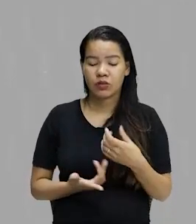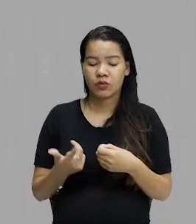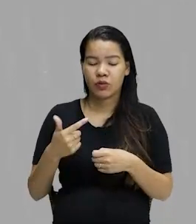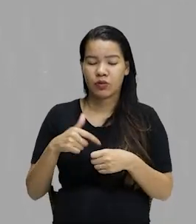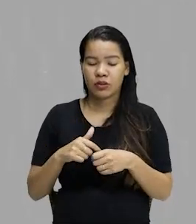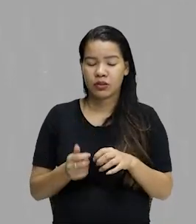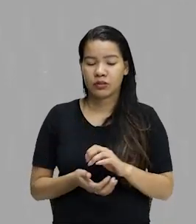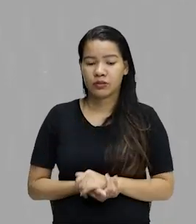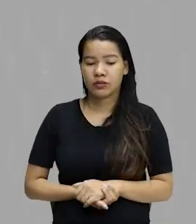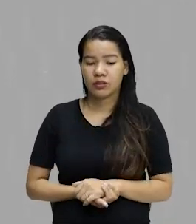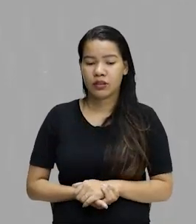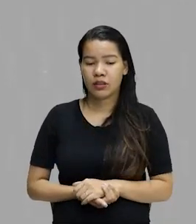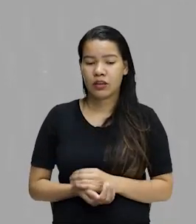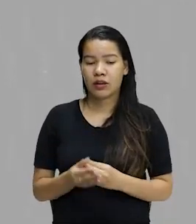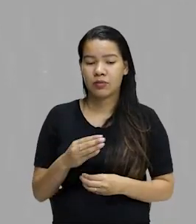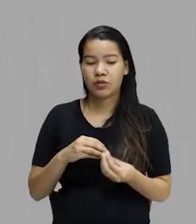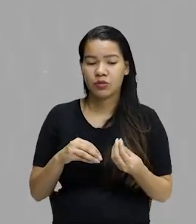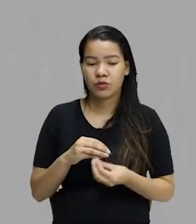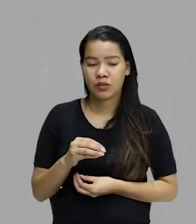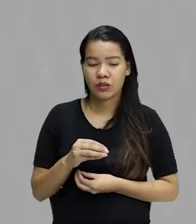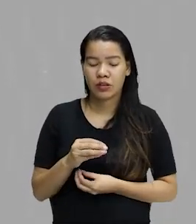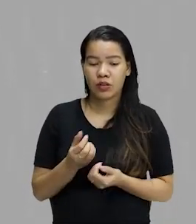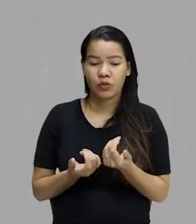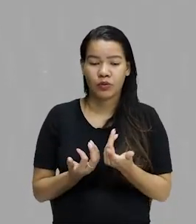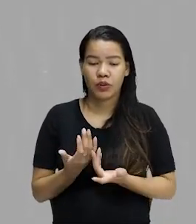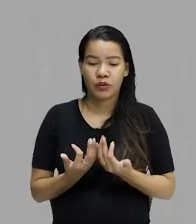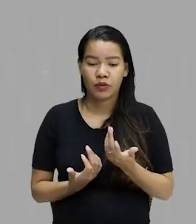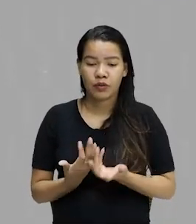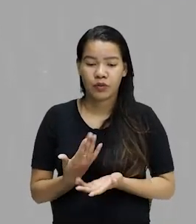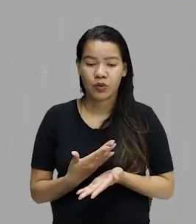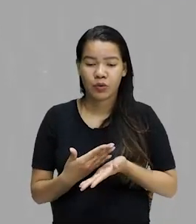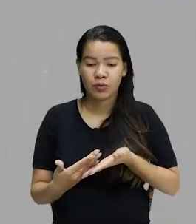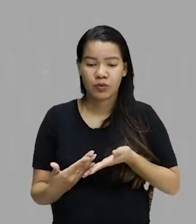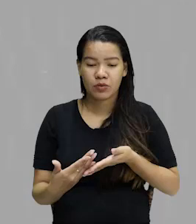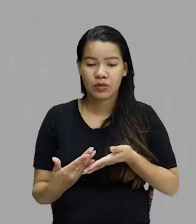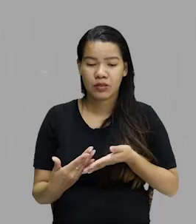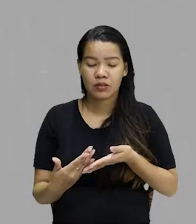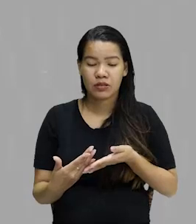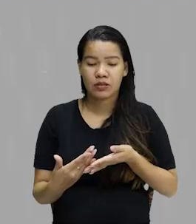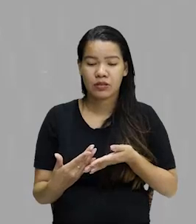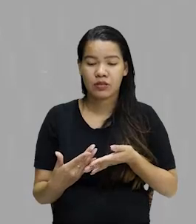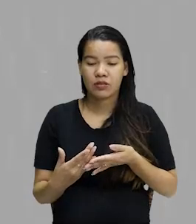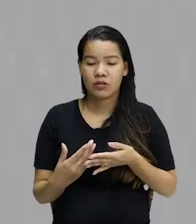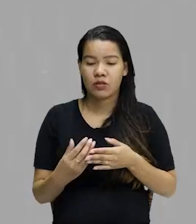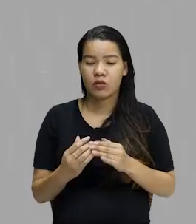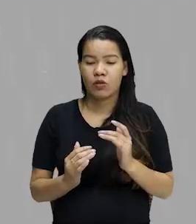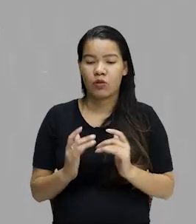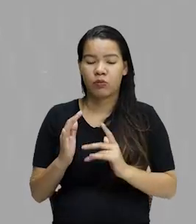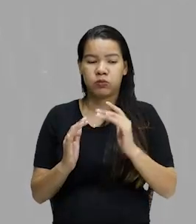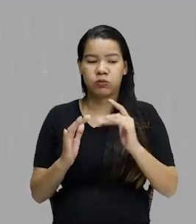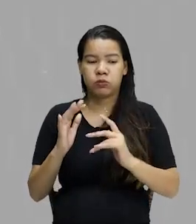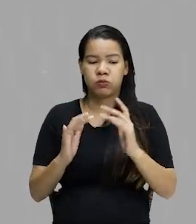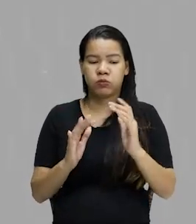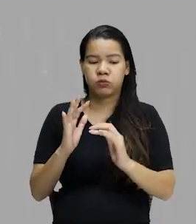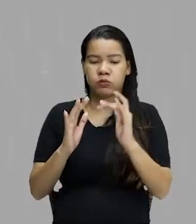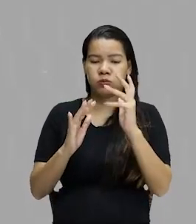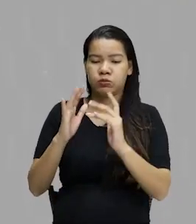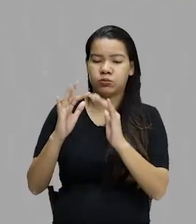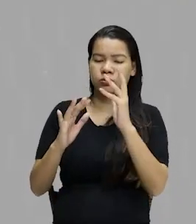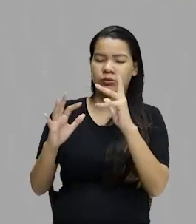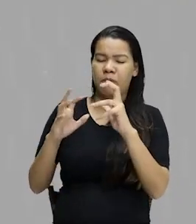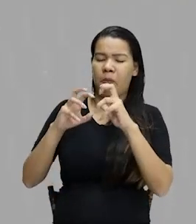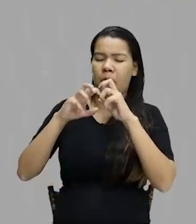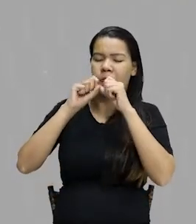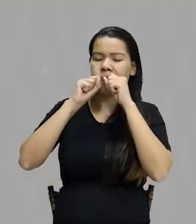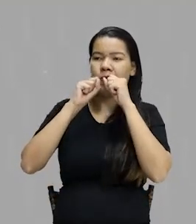trecho destacado, ó, a mistura ferveu e começou a sair uma fumaça asfixiante. Então, aqui nós